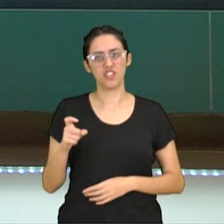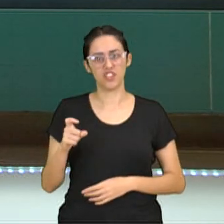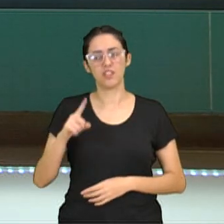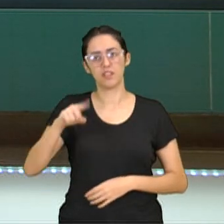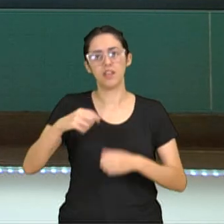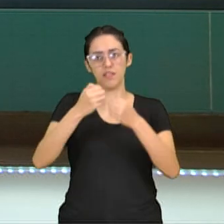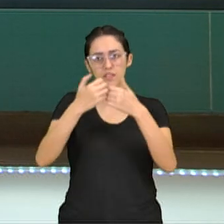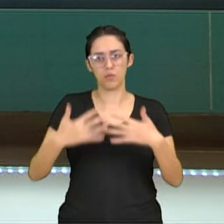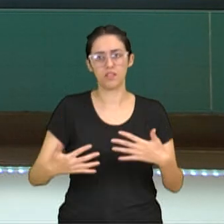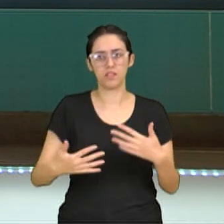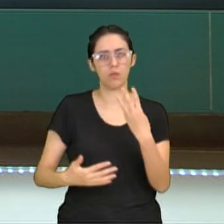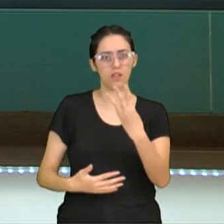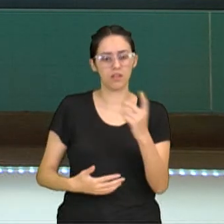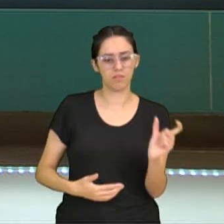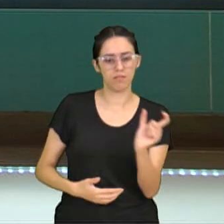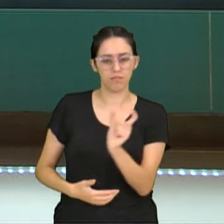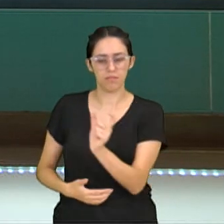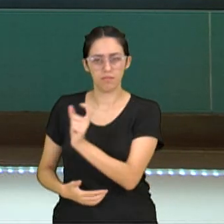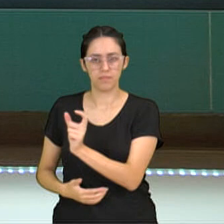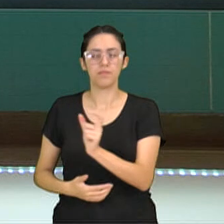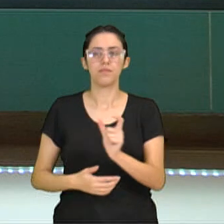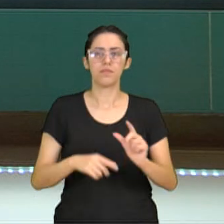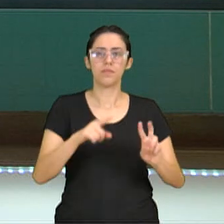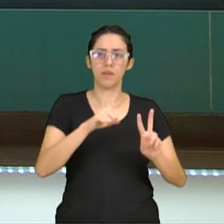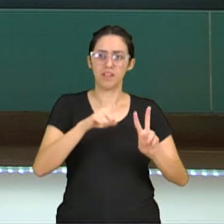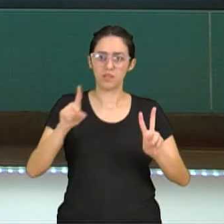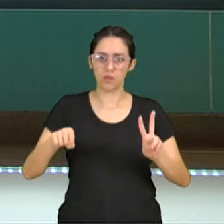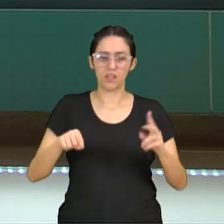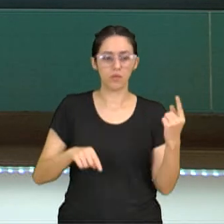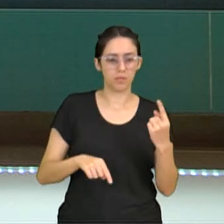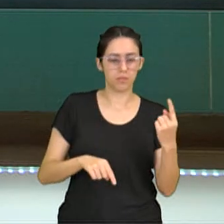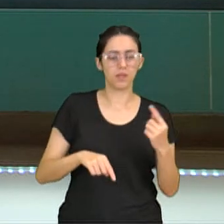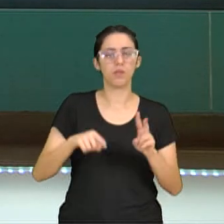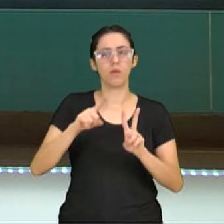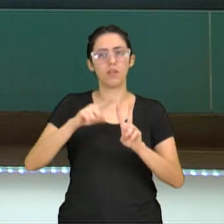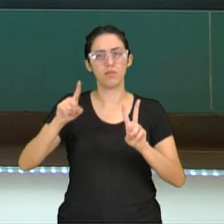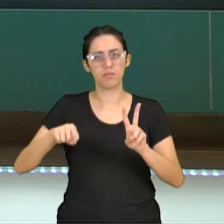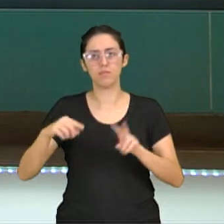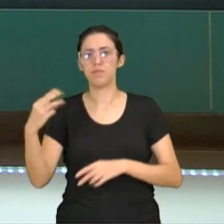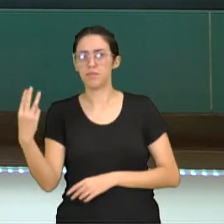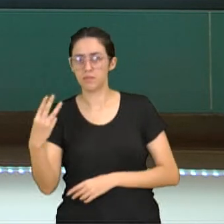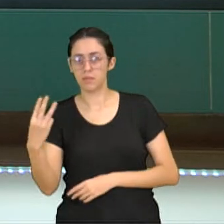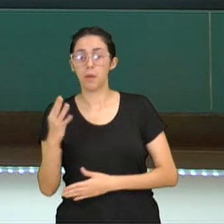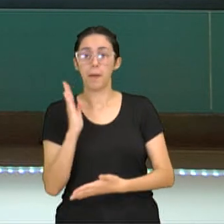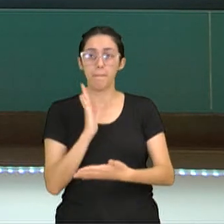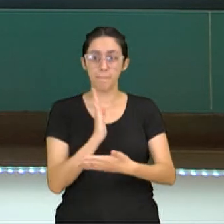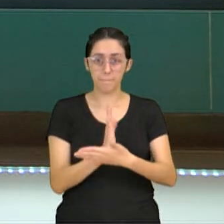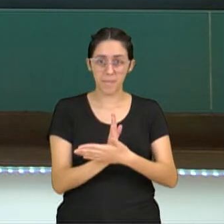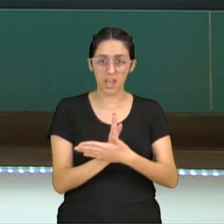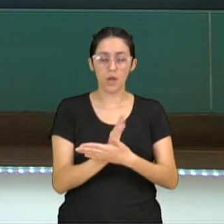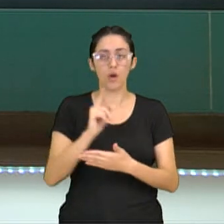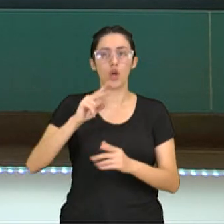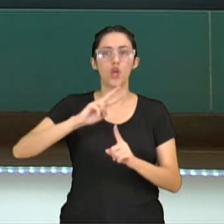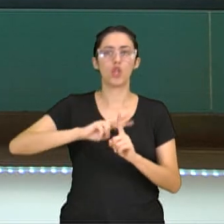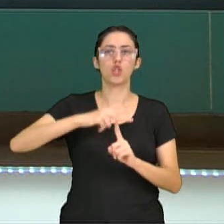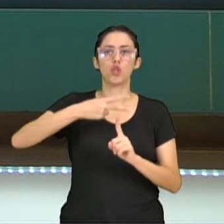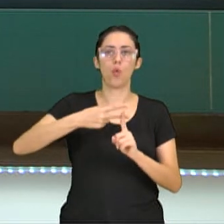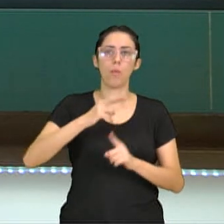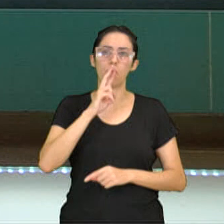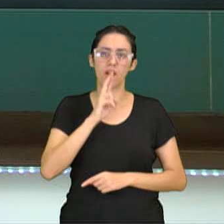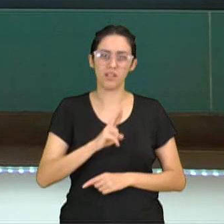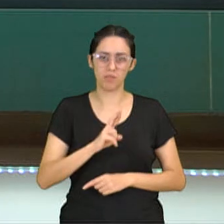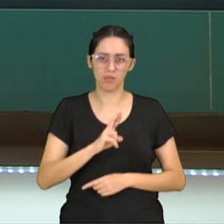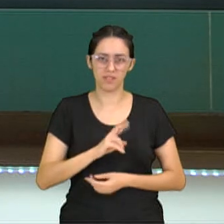pelo trinômio. Então, a raiz quadrada do primeiro, raiz quadrada do terceiro termo e no meio o dobro do produto entre essas